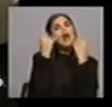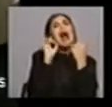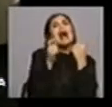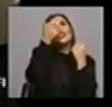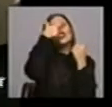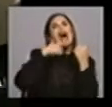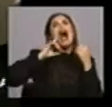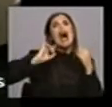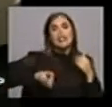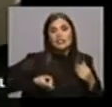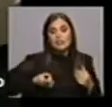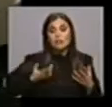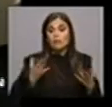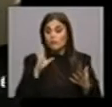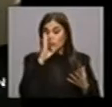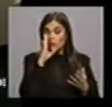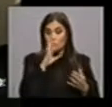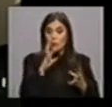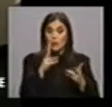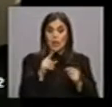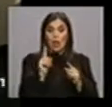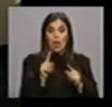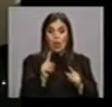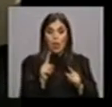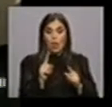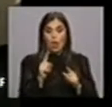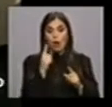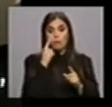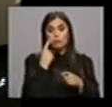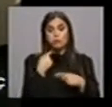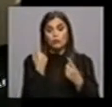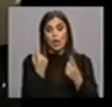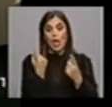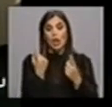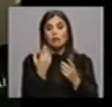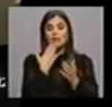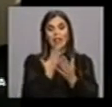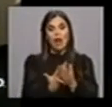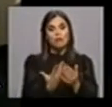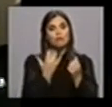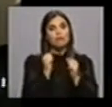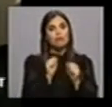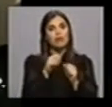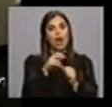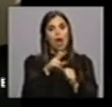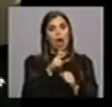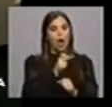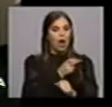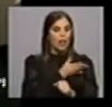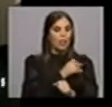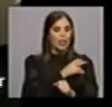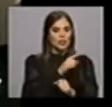que se este tipo de material for exposto a uma radiação extremamente elevada, os